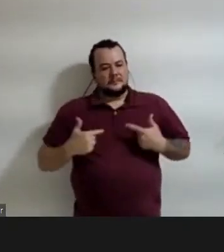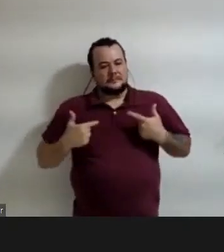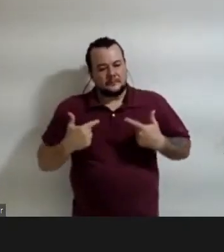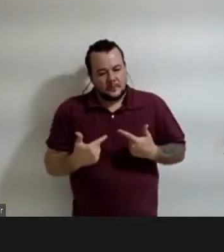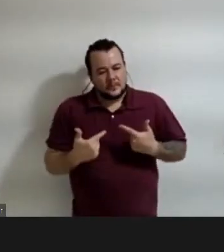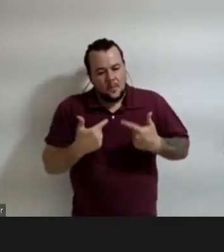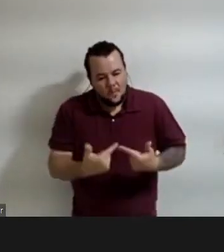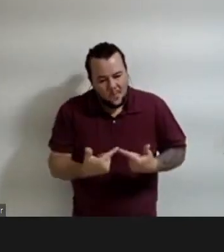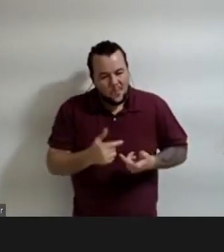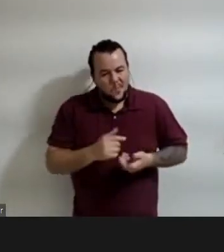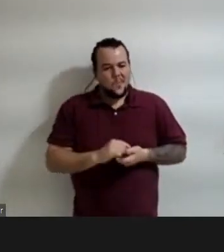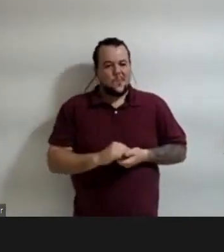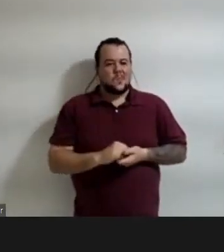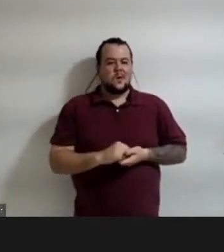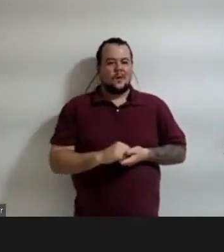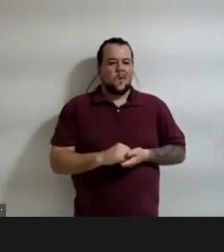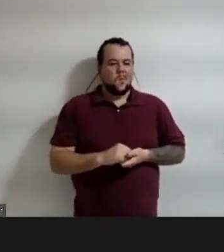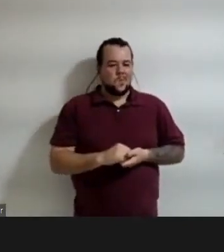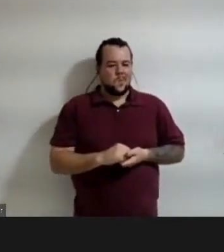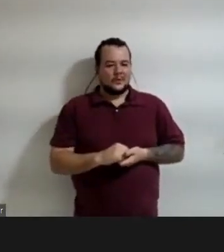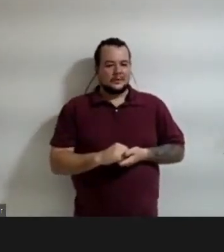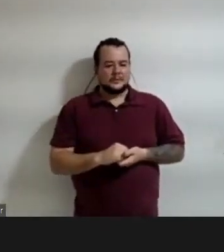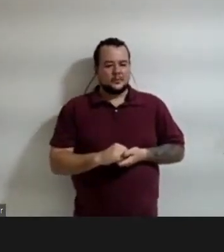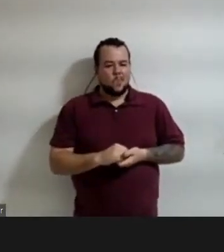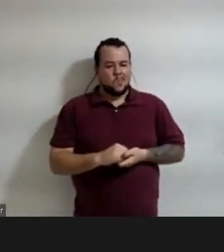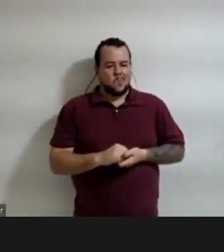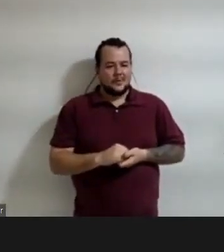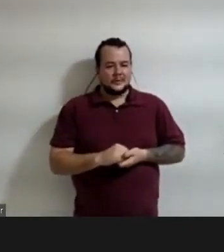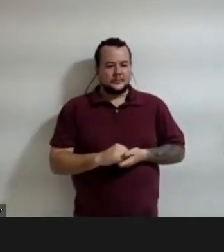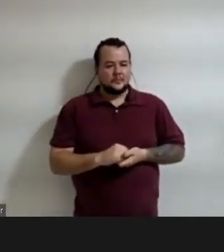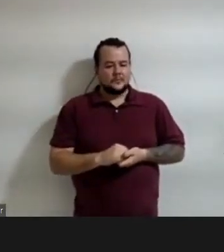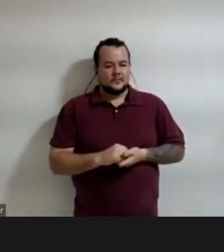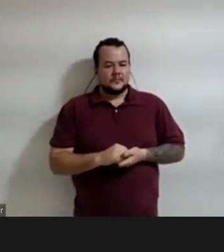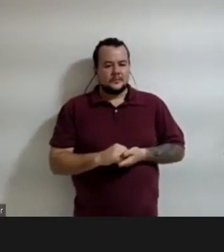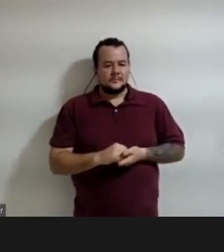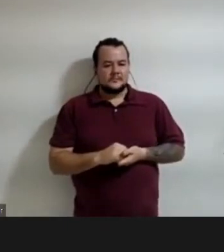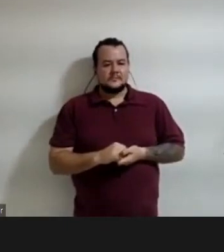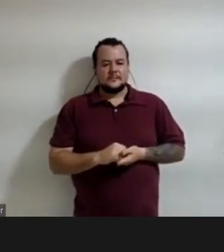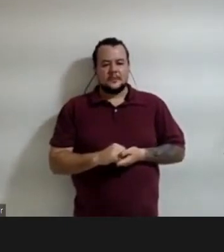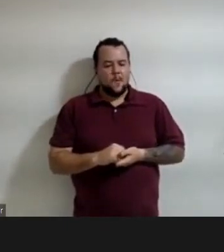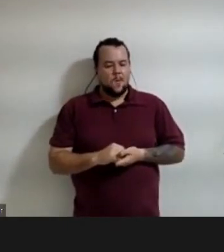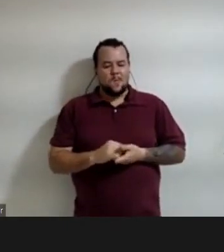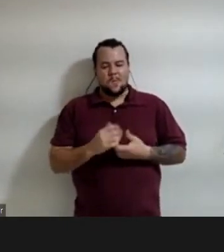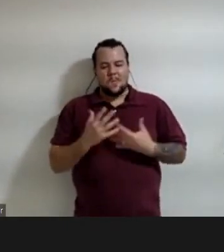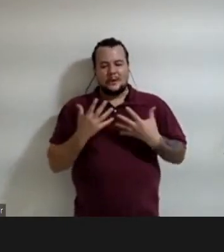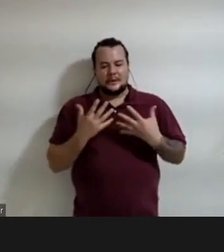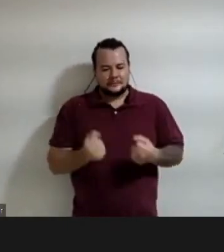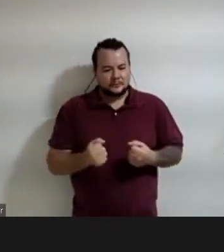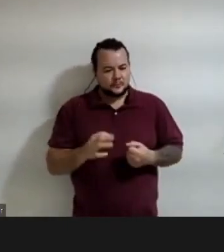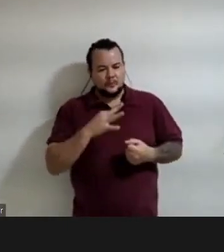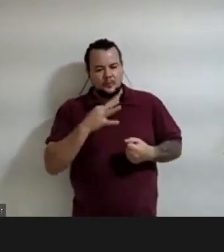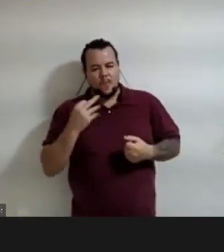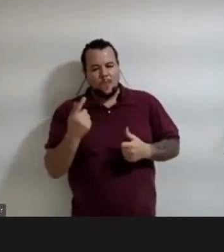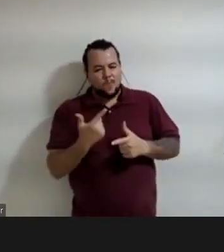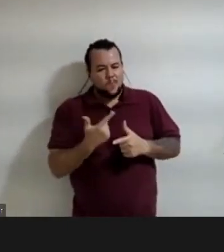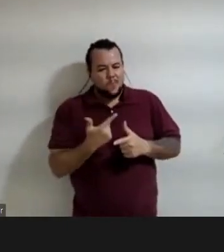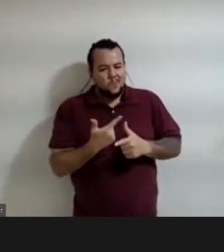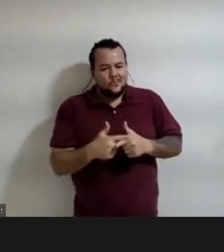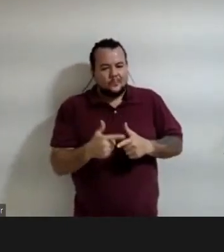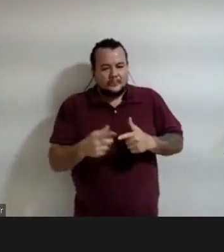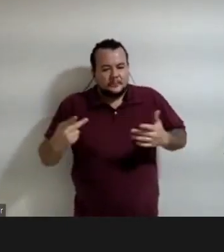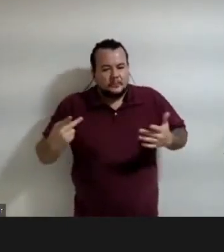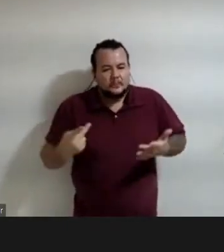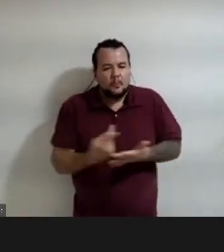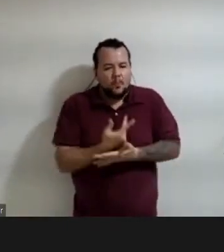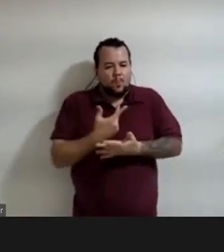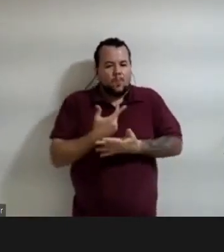e encararam todas as barras e os perrengues que surgiram ao